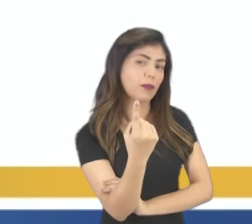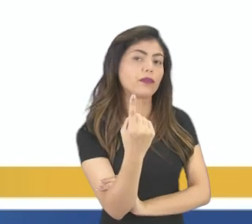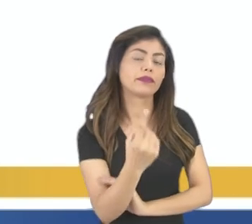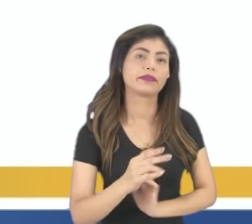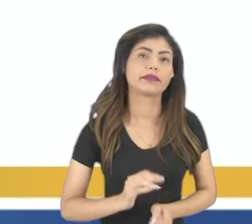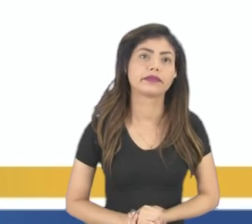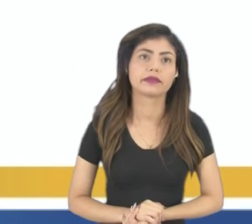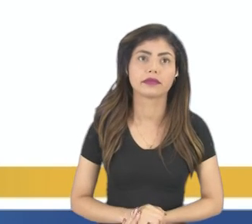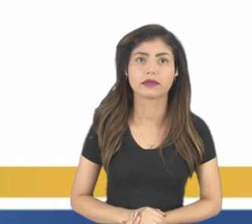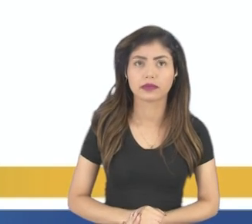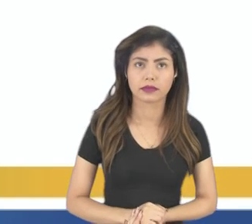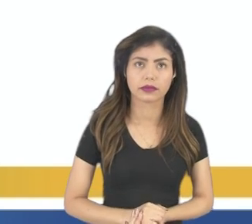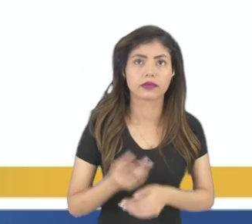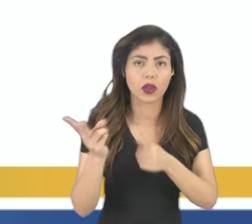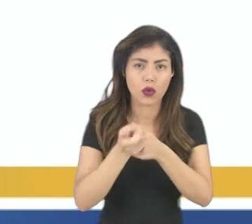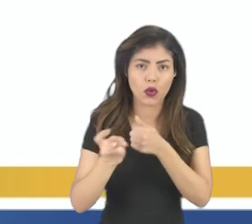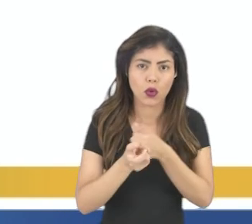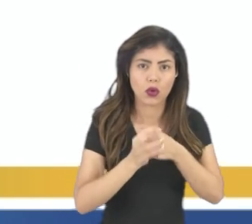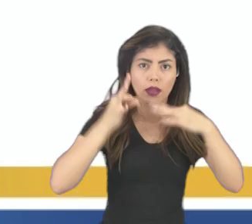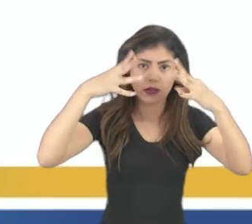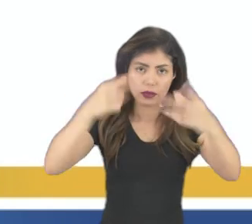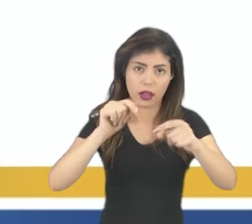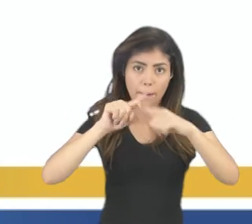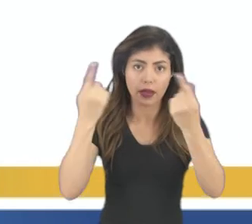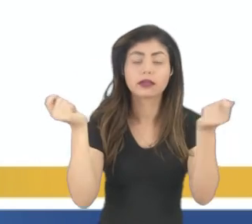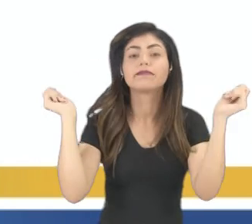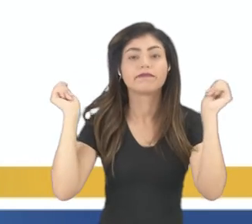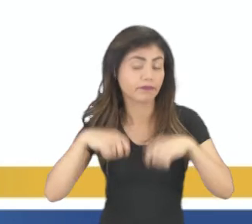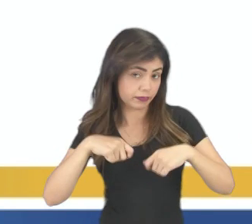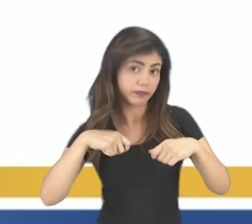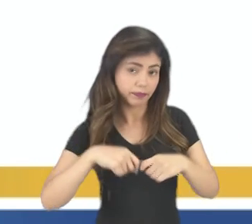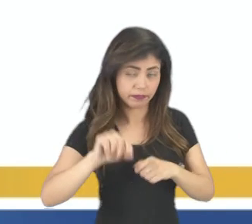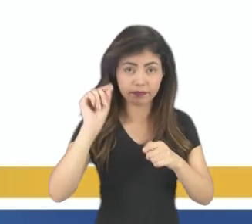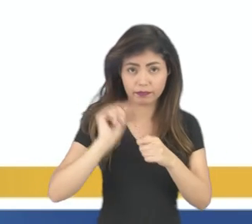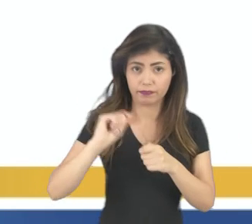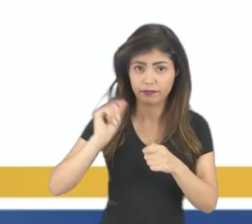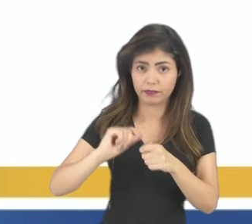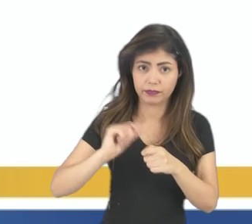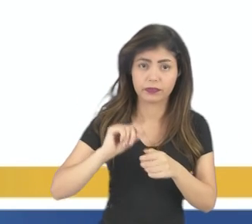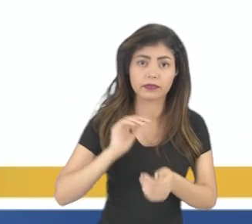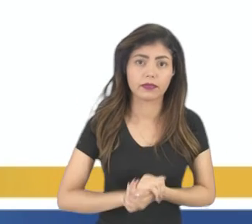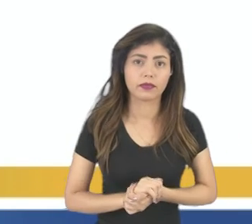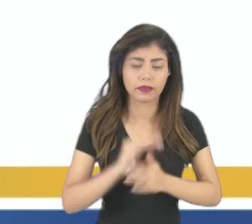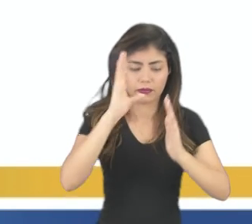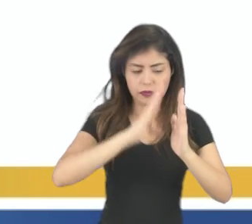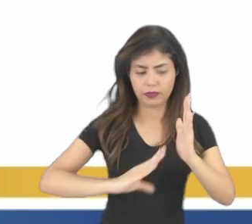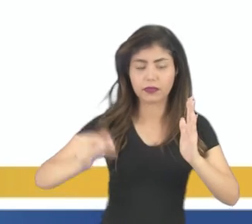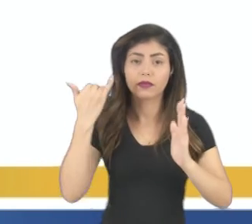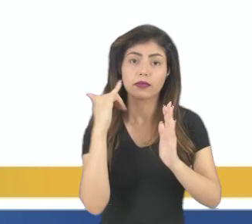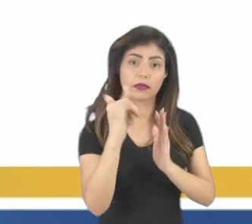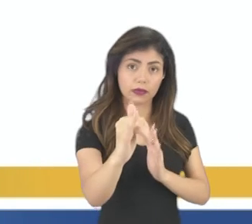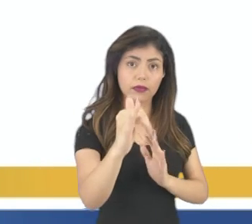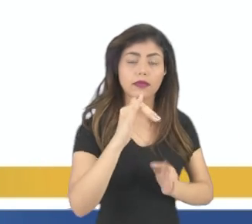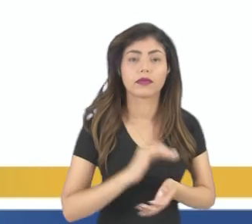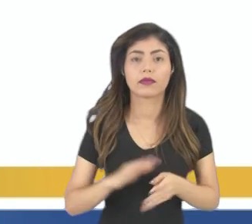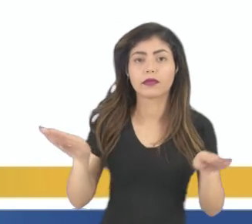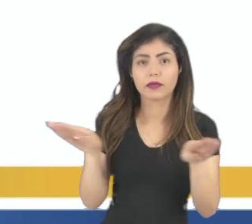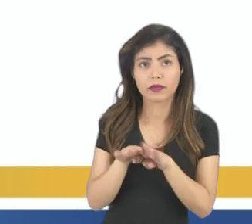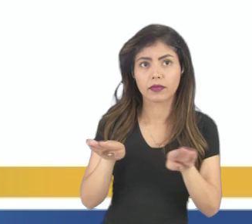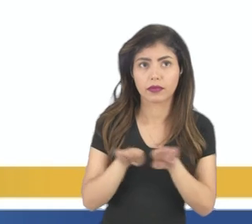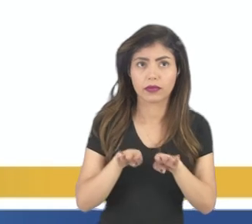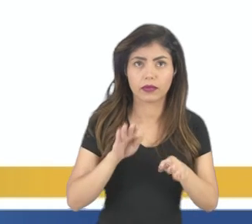ao ou seja ele vai absorver toda porém é possível ele fazer essa emissão de energia também